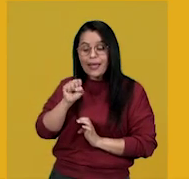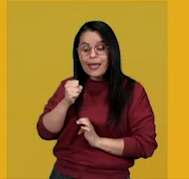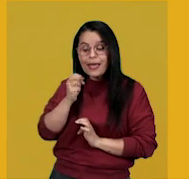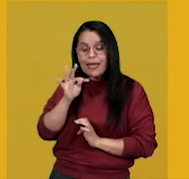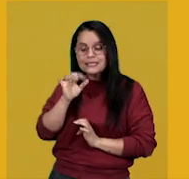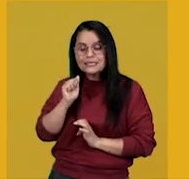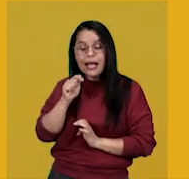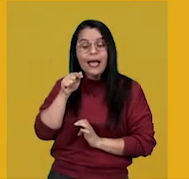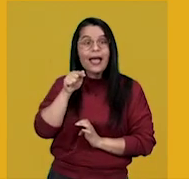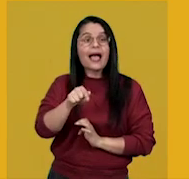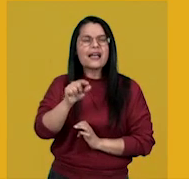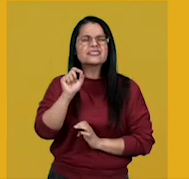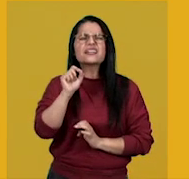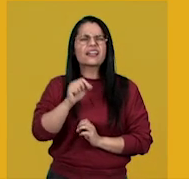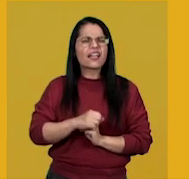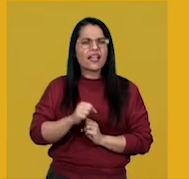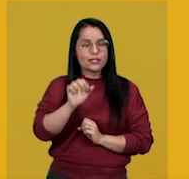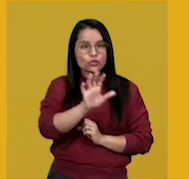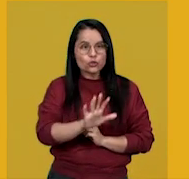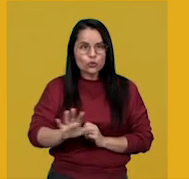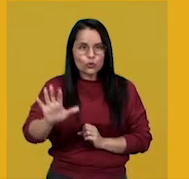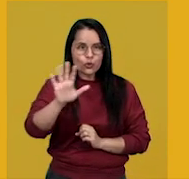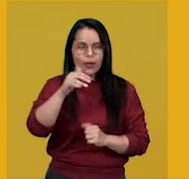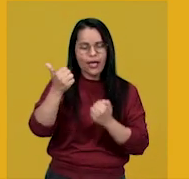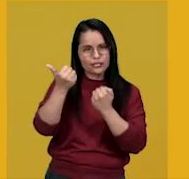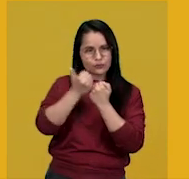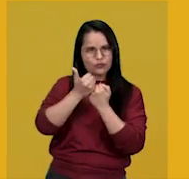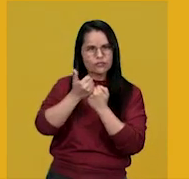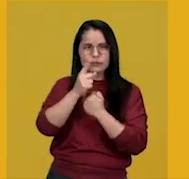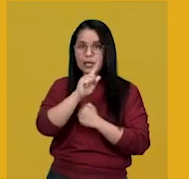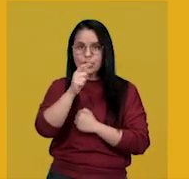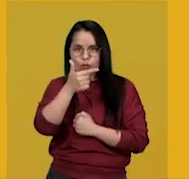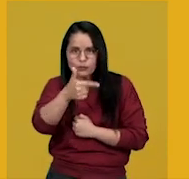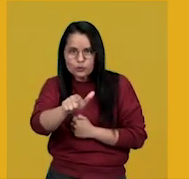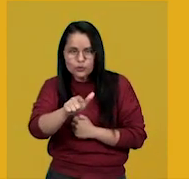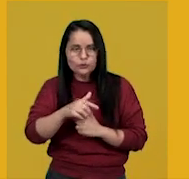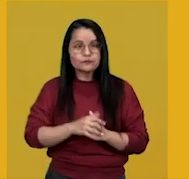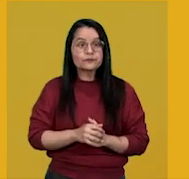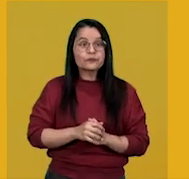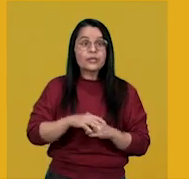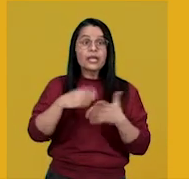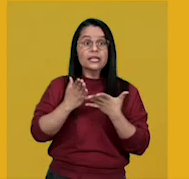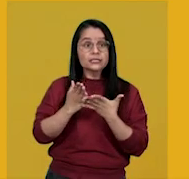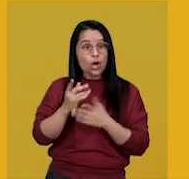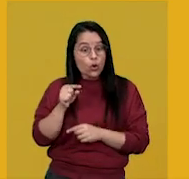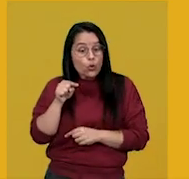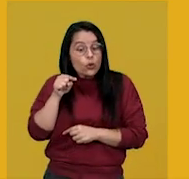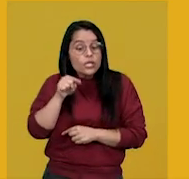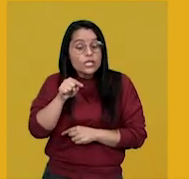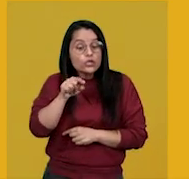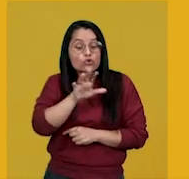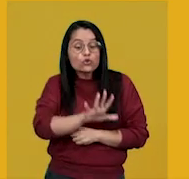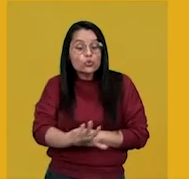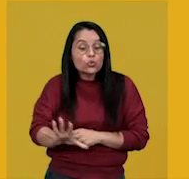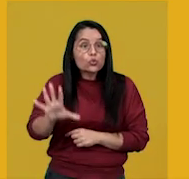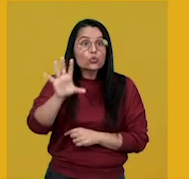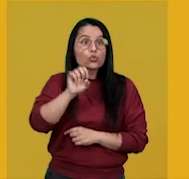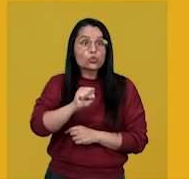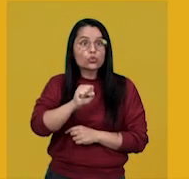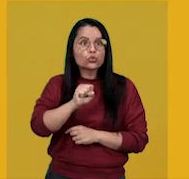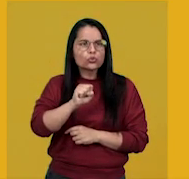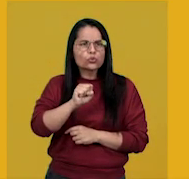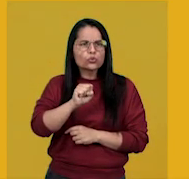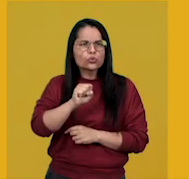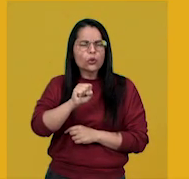esta superfície. Olha a substituição aí para não repetir superfície. Isso tudo, que aquela hora eu